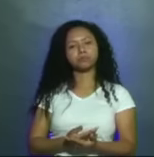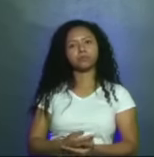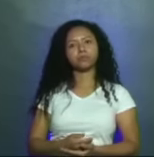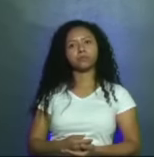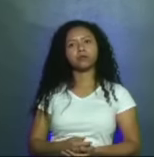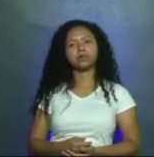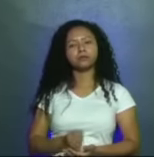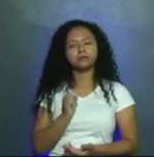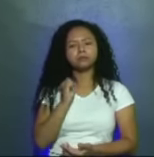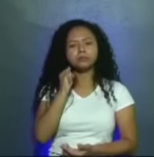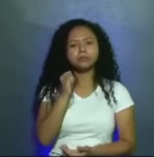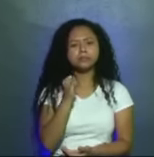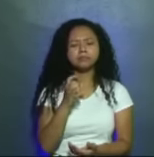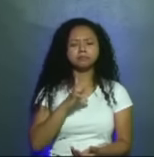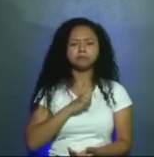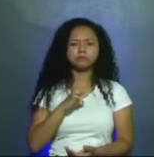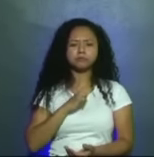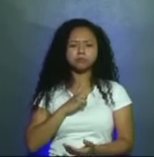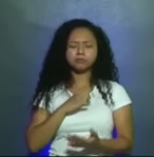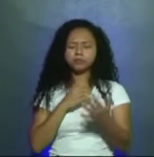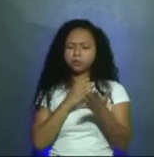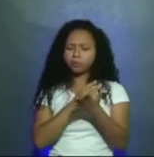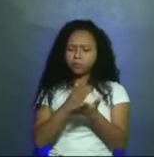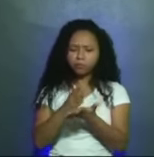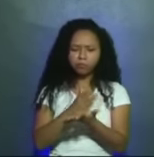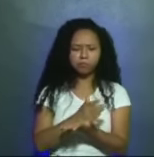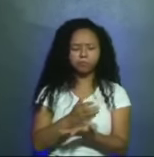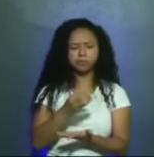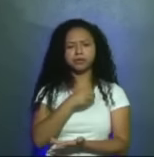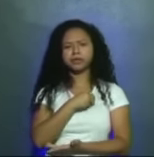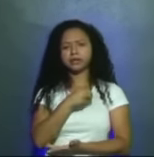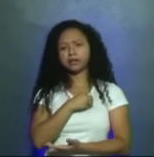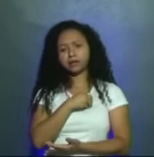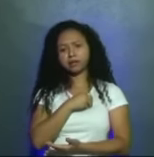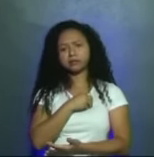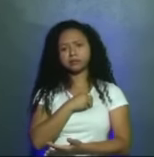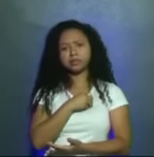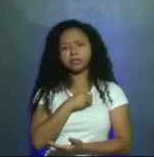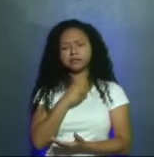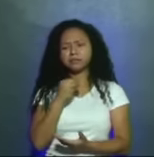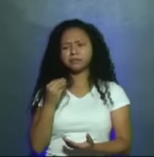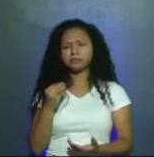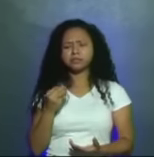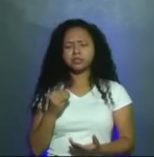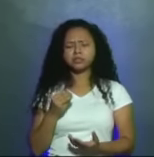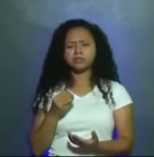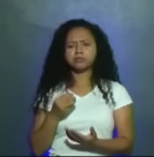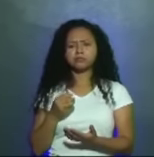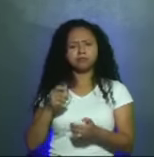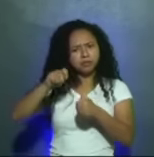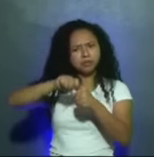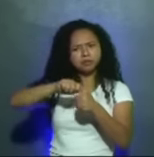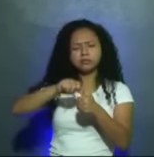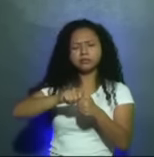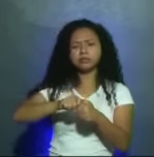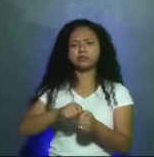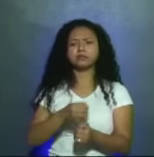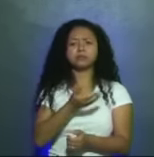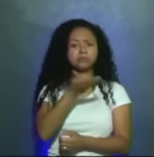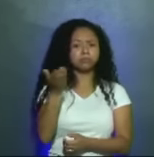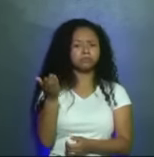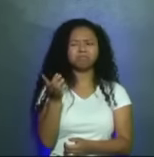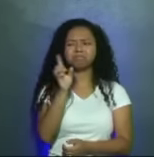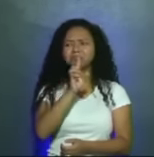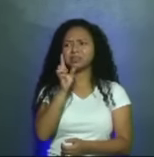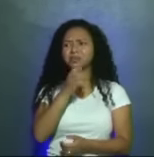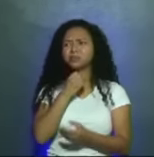se você tiver algum pecado que está ainda, né, te oprimindo, algum pecado que você não confessou,